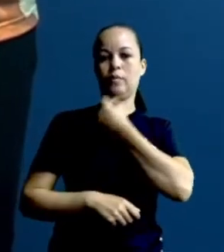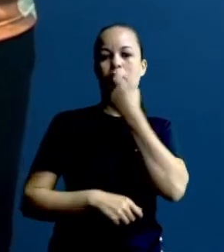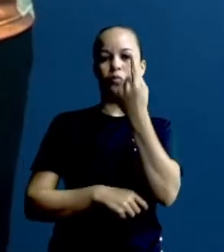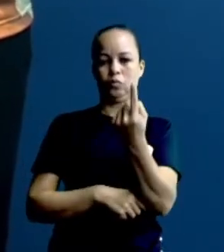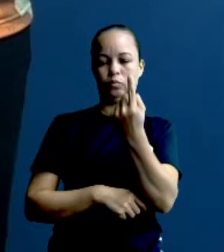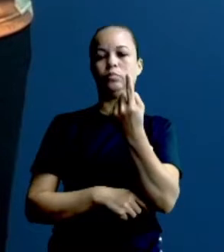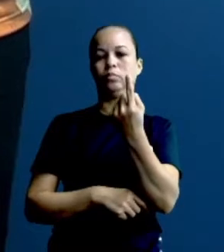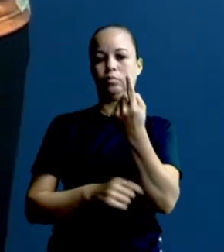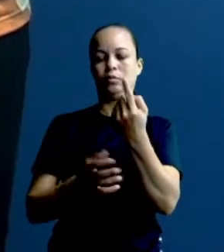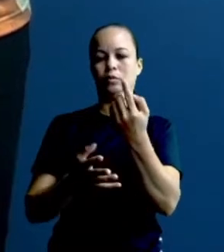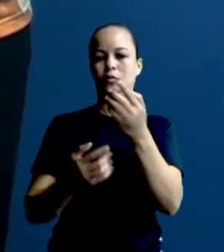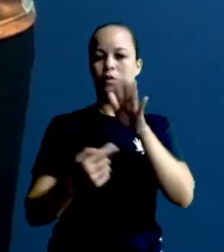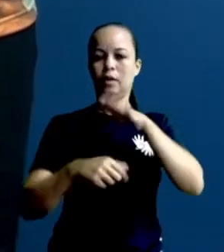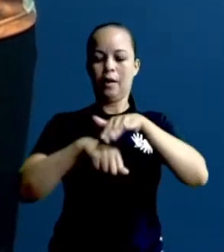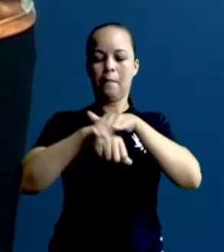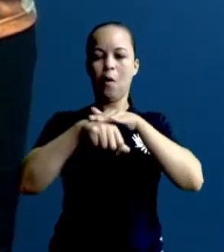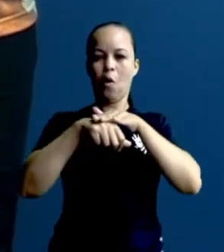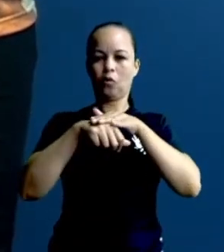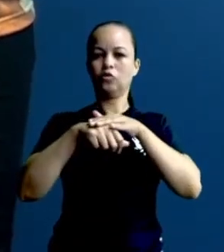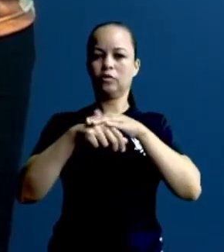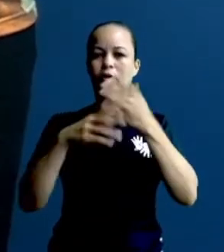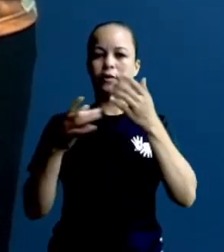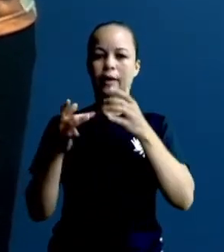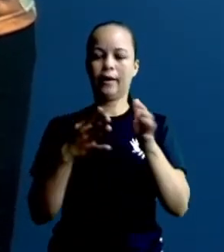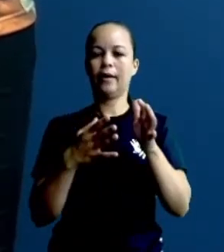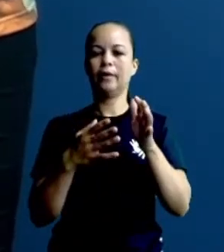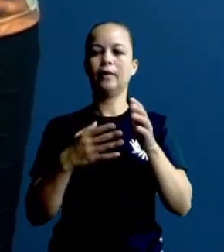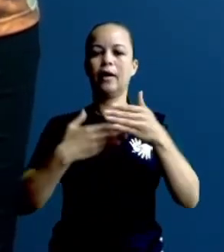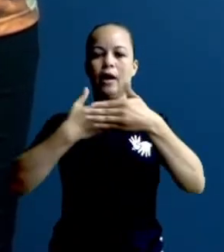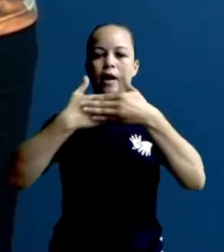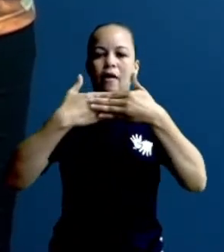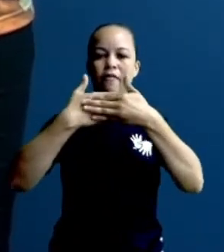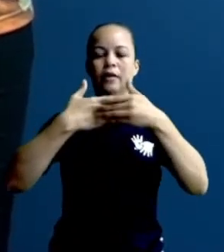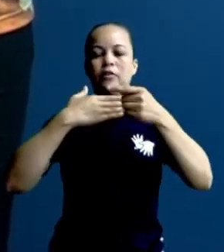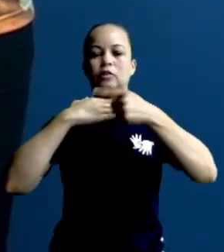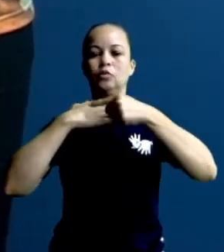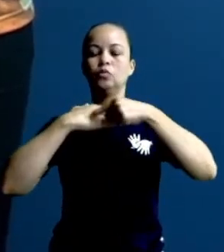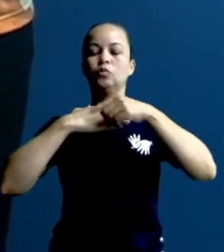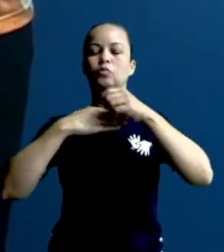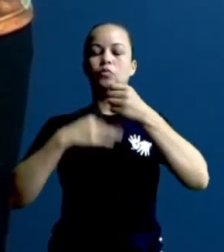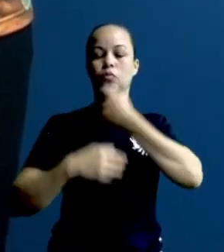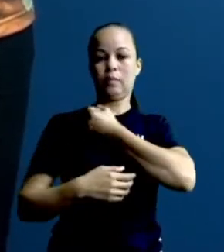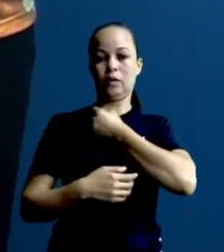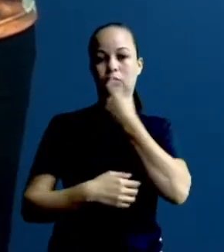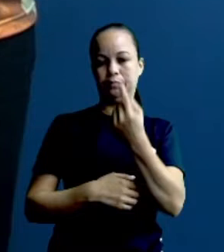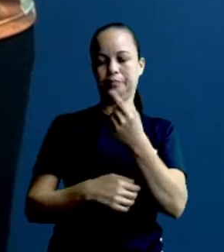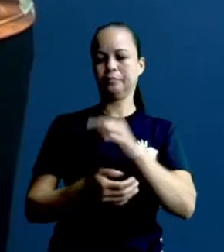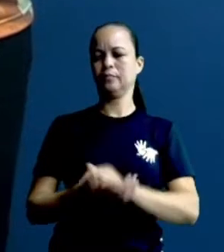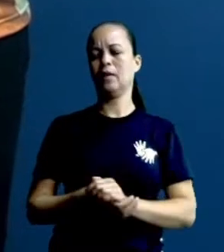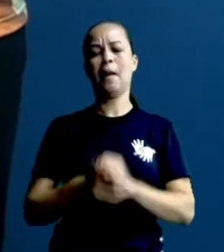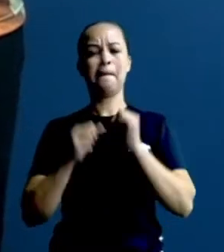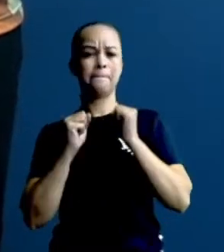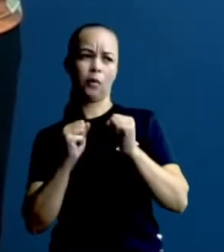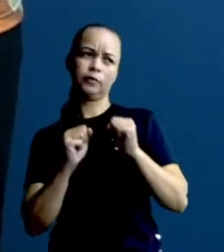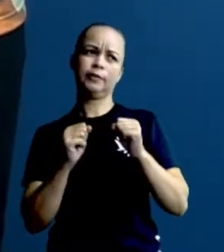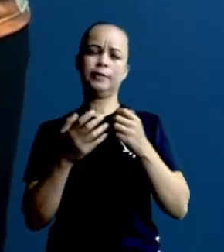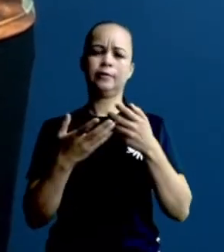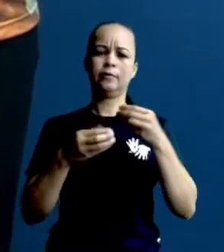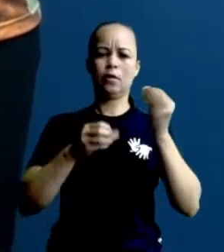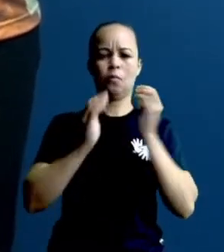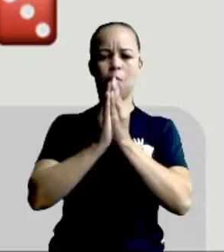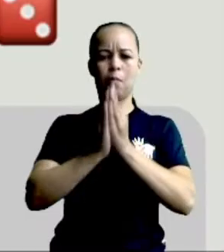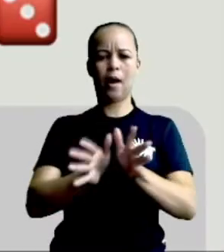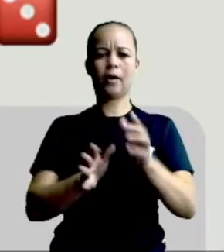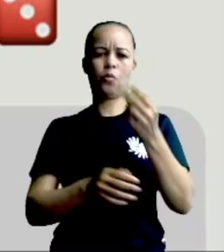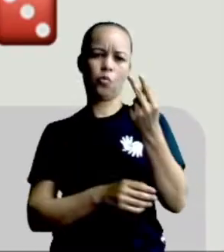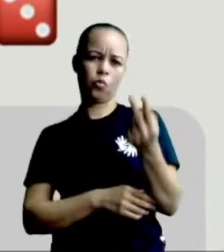da face que representa aí o número 1, né? Que tem uma bolinha só. Mas pode cair a face do 2, a